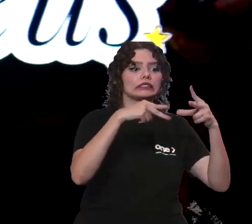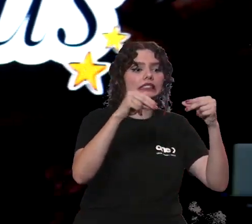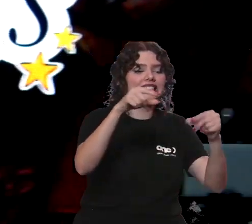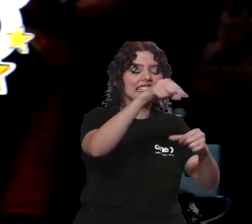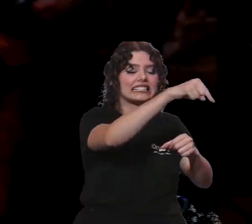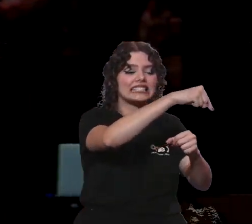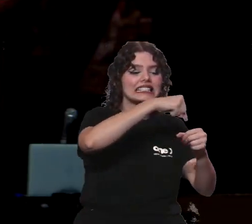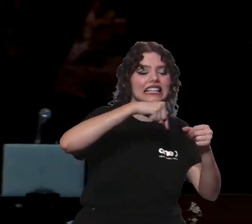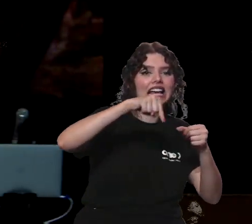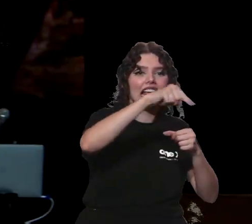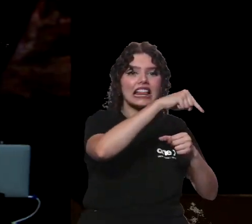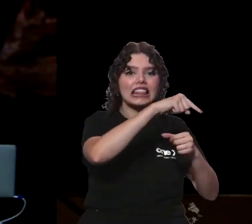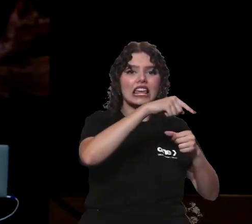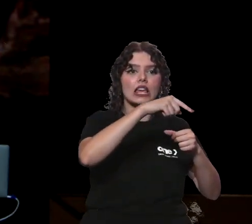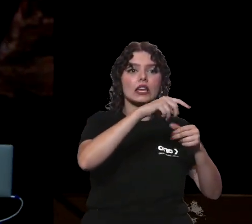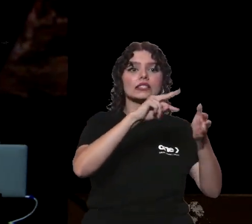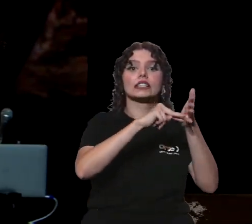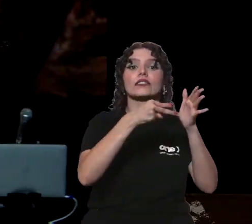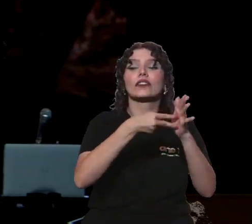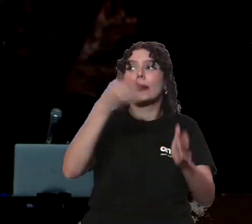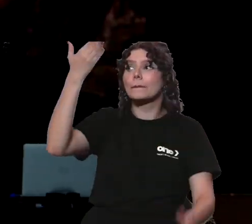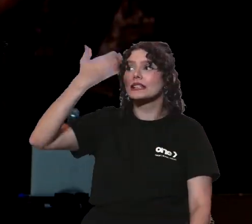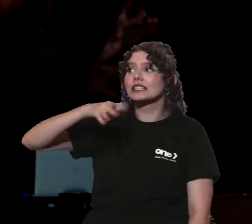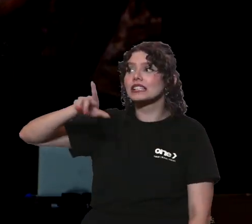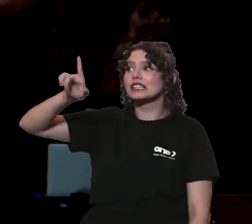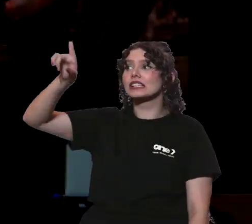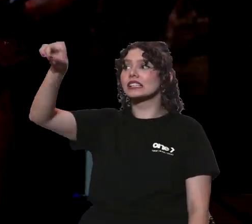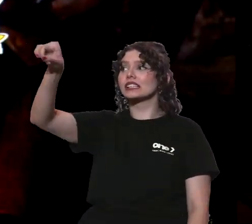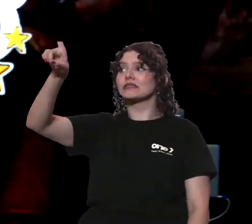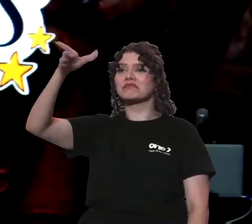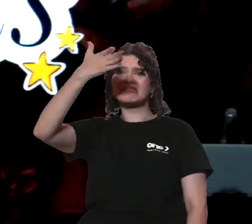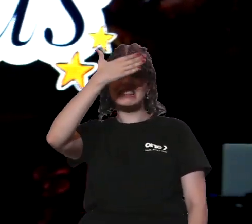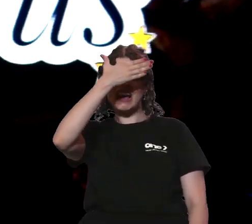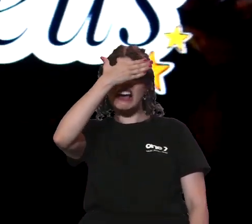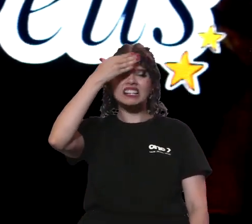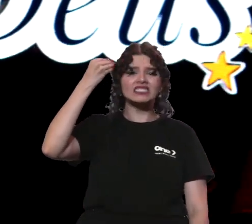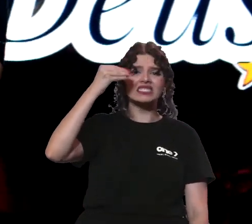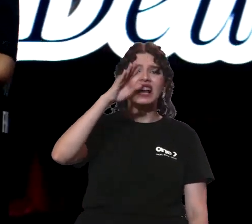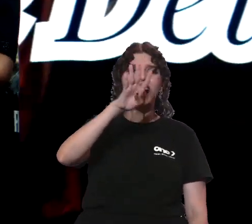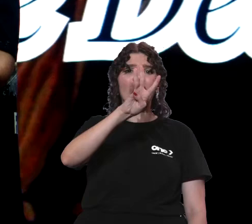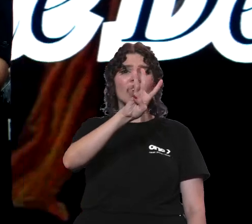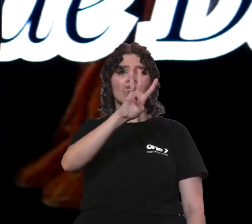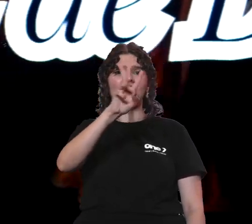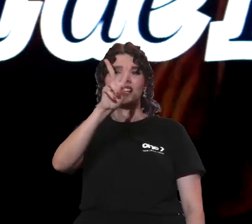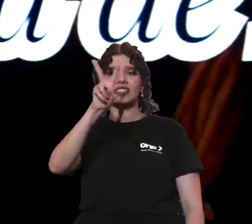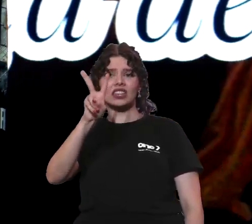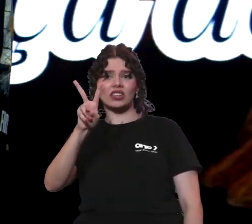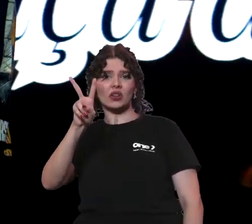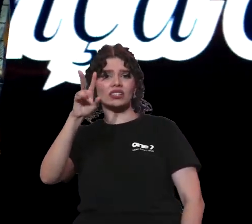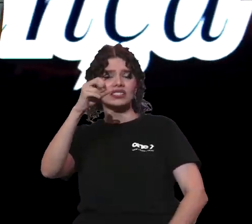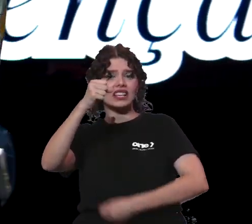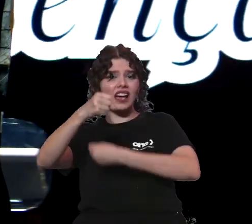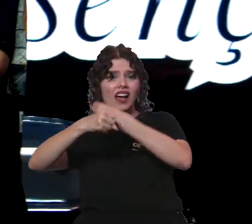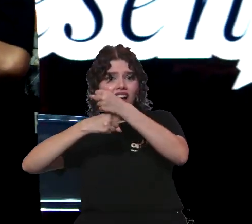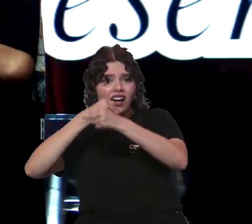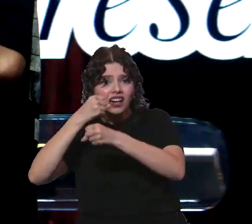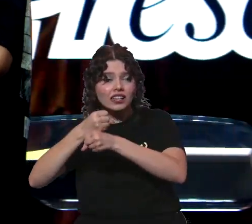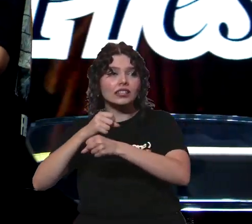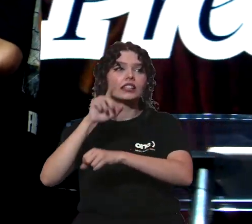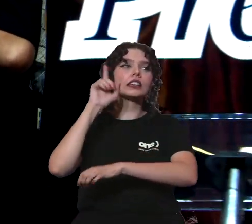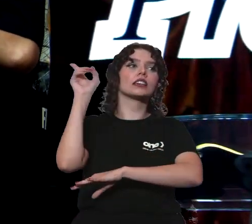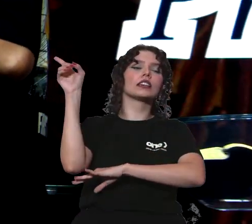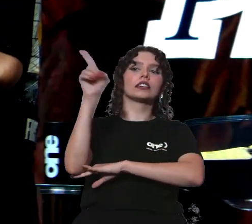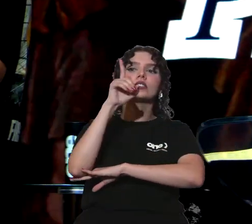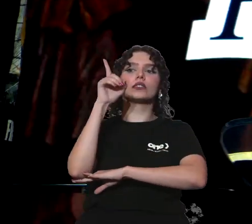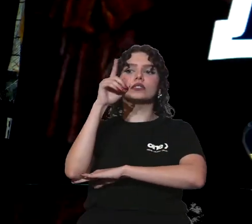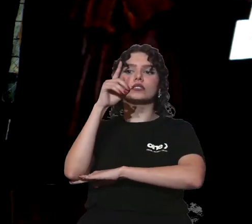que representava a presença de Deus no meio do povo, estava esquecida há 42 anos. Então Davi, logo que